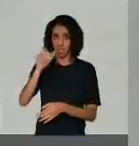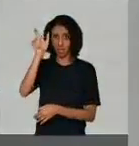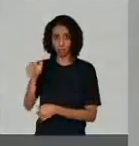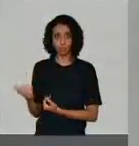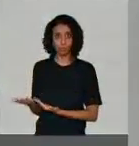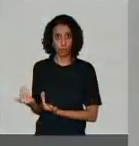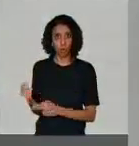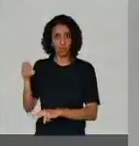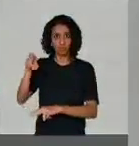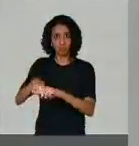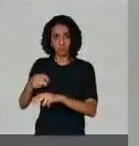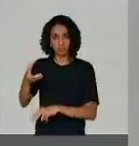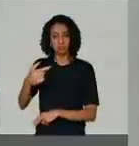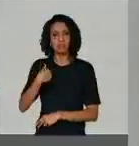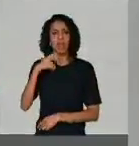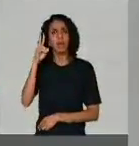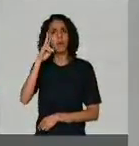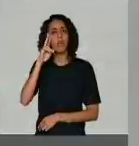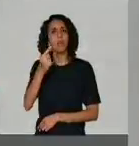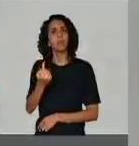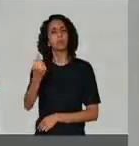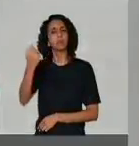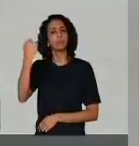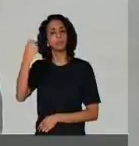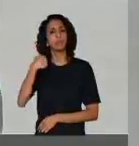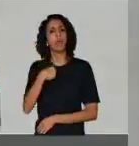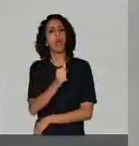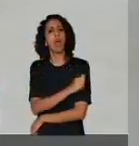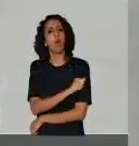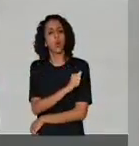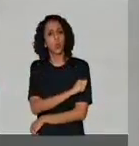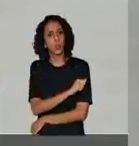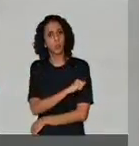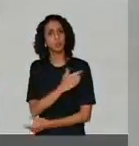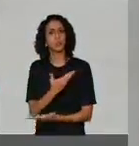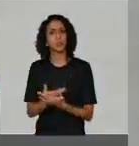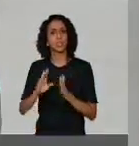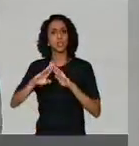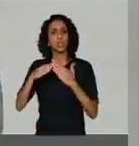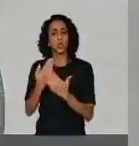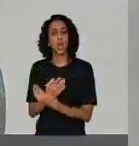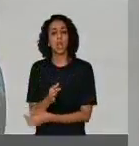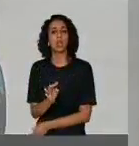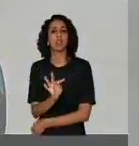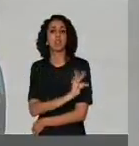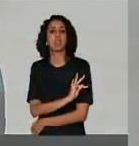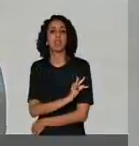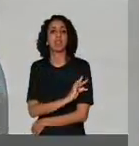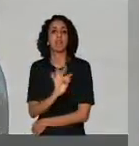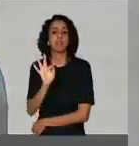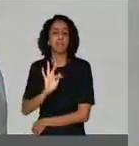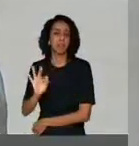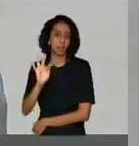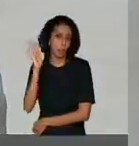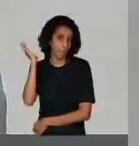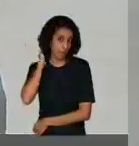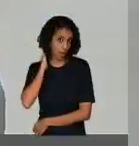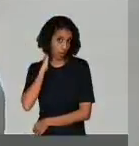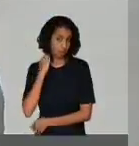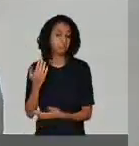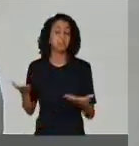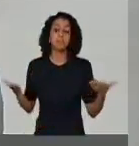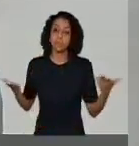Lembrar que eu fui aluno e me formei em agrimensura pela Escola Técnica Federal do Pará. Hoje sou